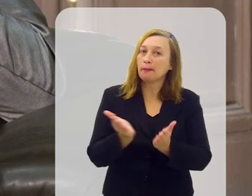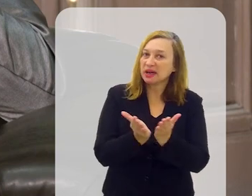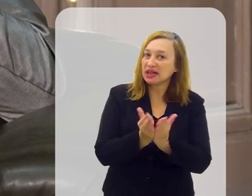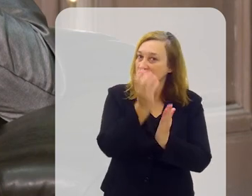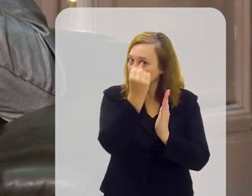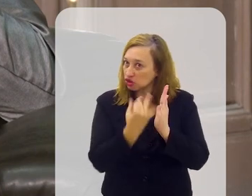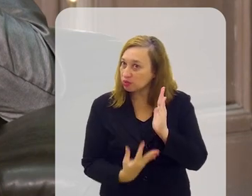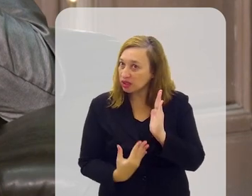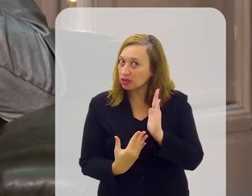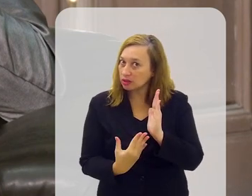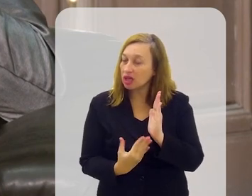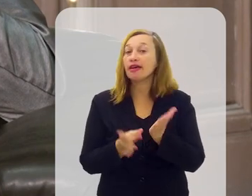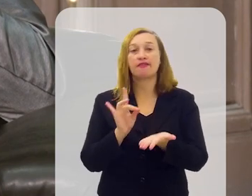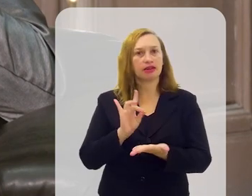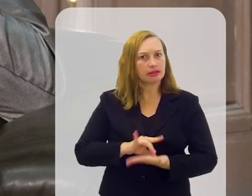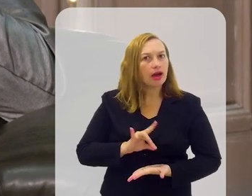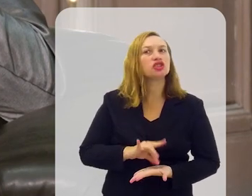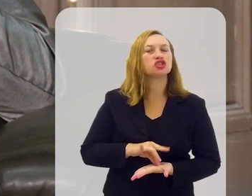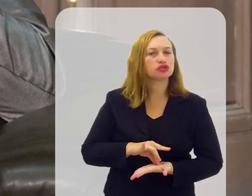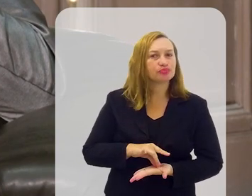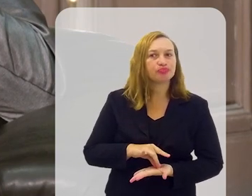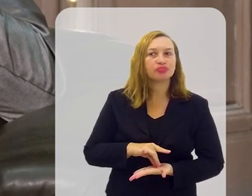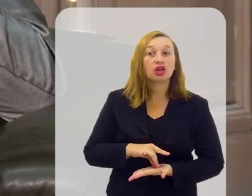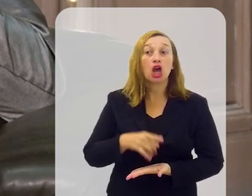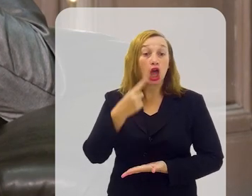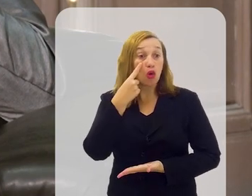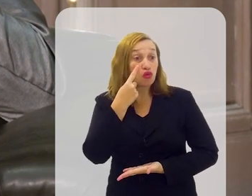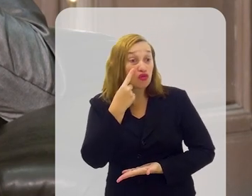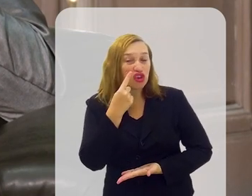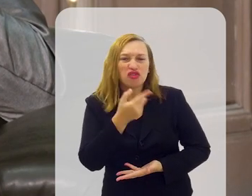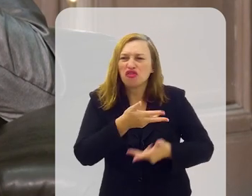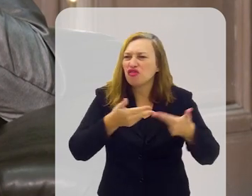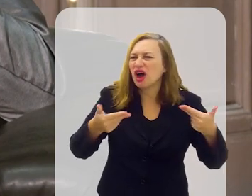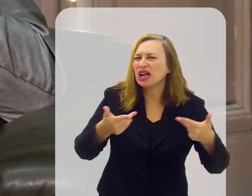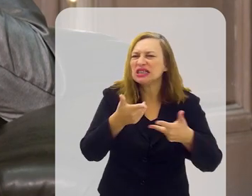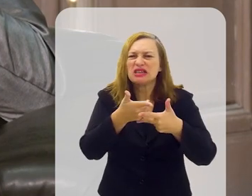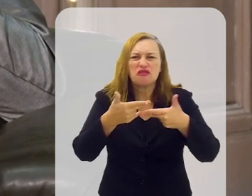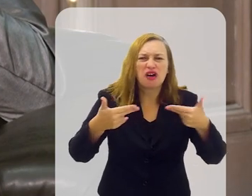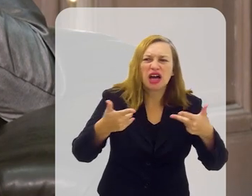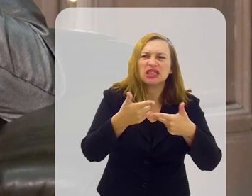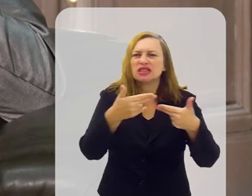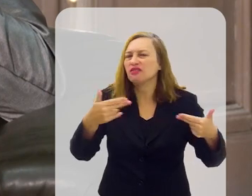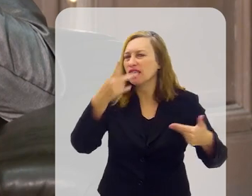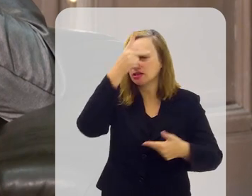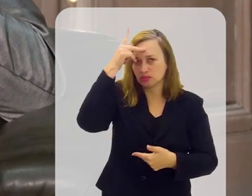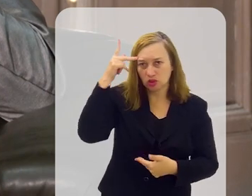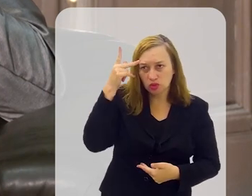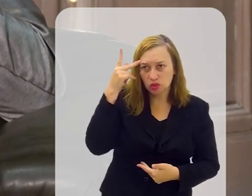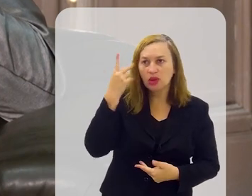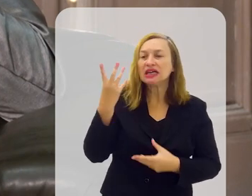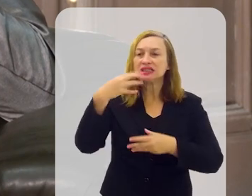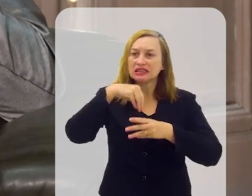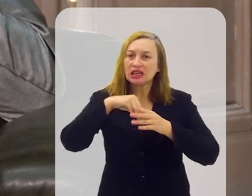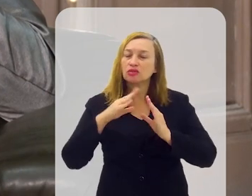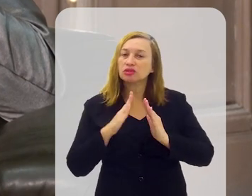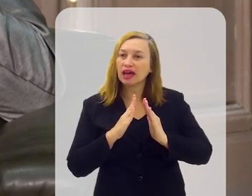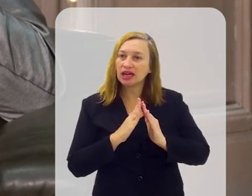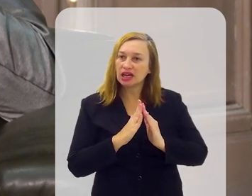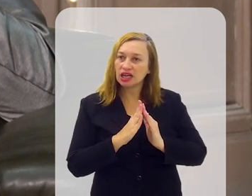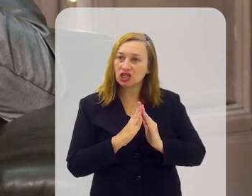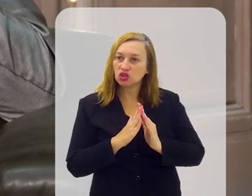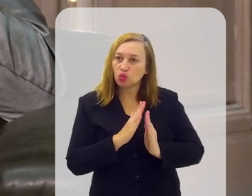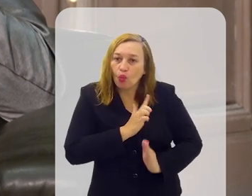na palavra. E isso é uma grande verdade, meu irmão. Eu tenho visto muitas e muitas pessoas dentro